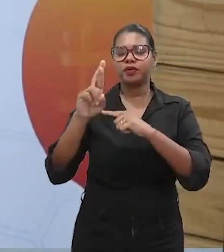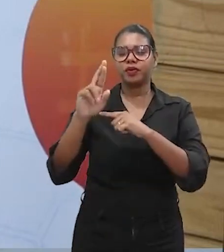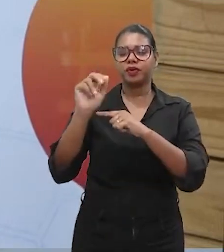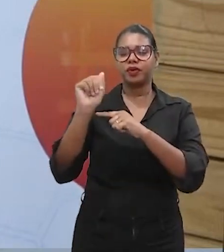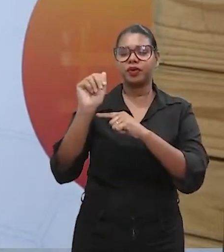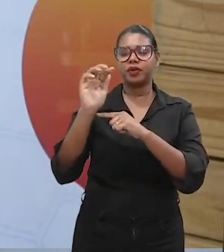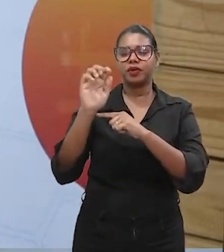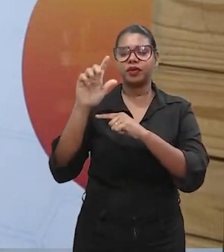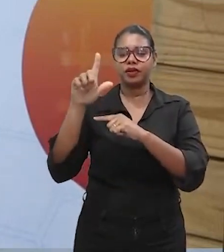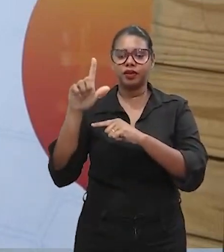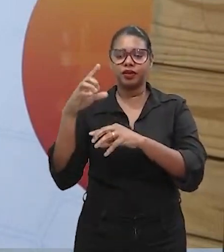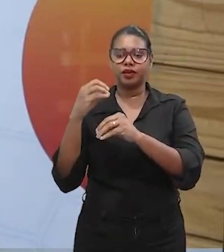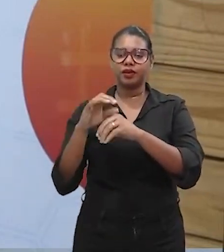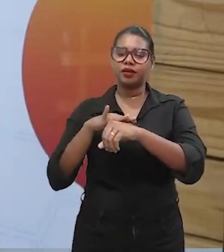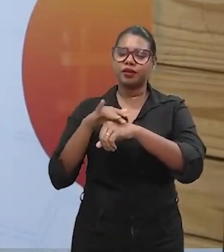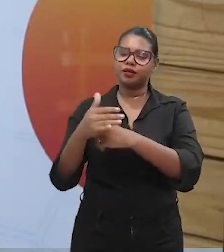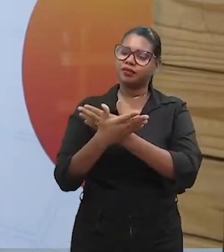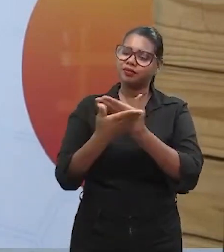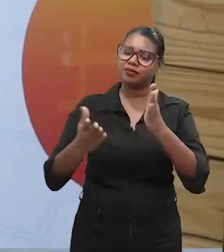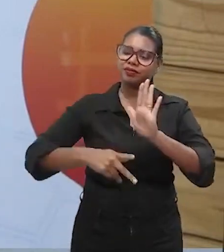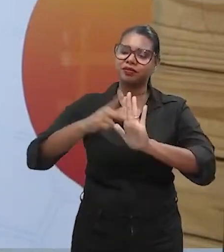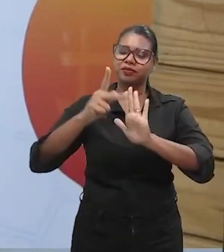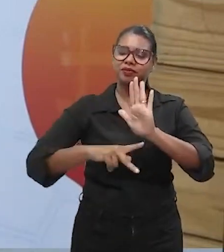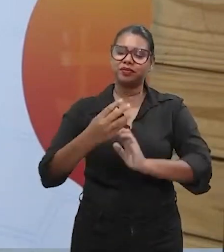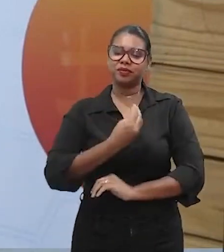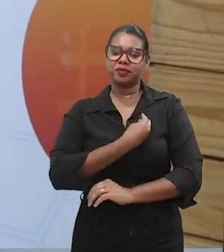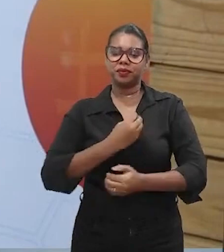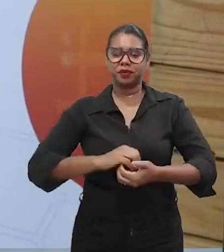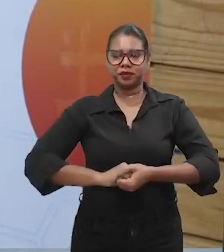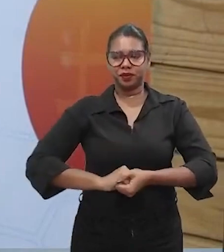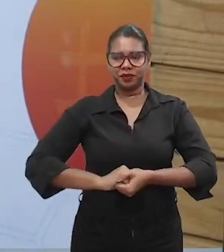Rafael vai estar falando com vocês a respeito do projeto de vida.